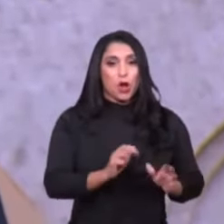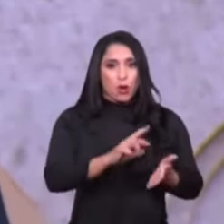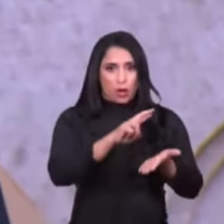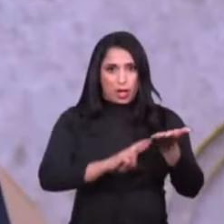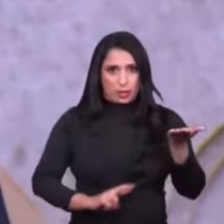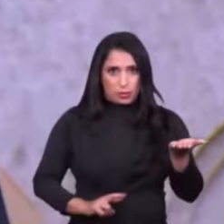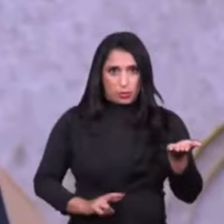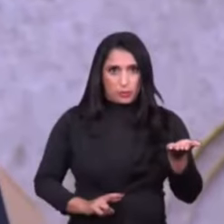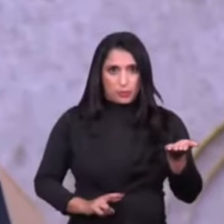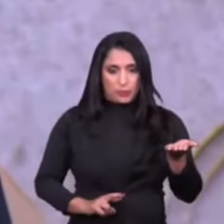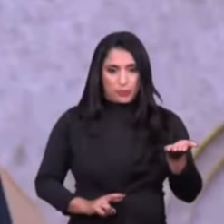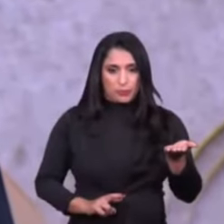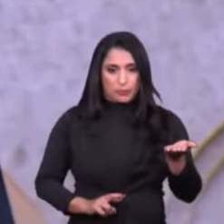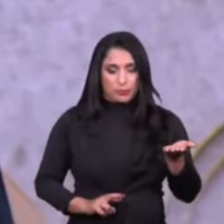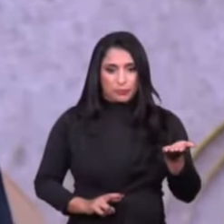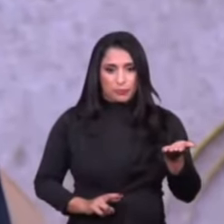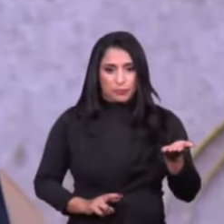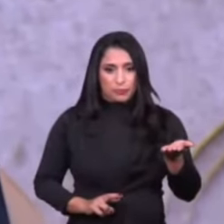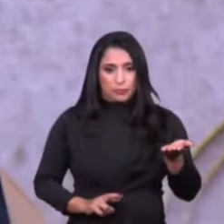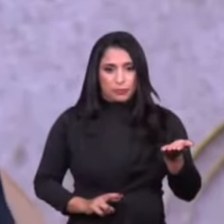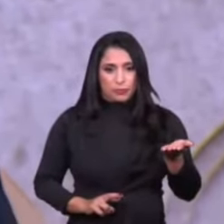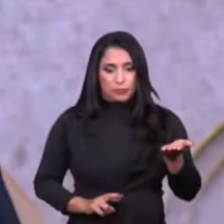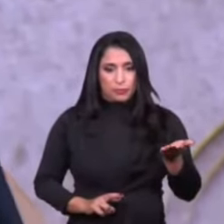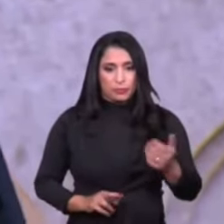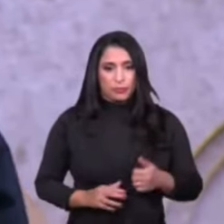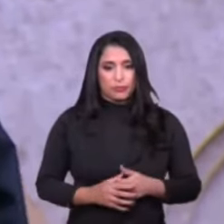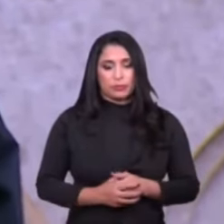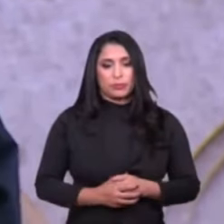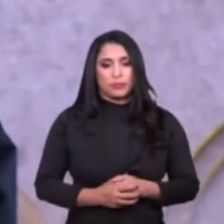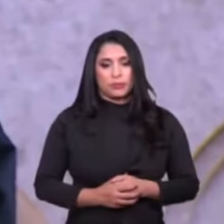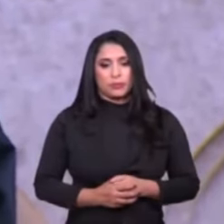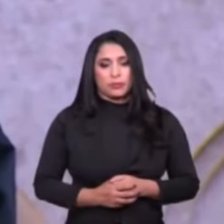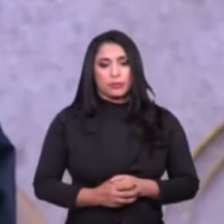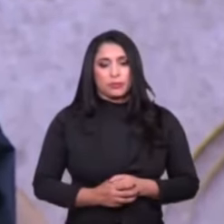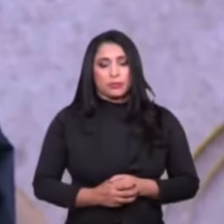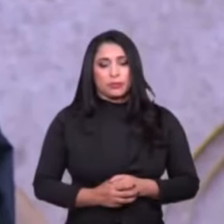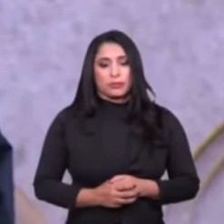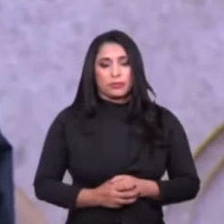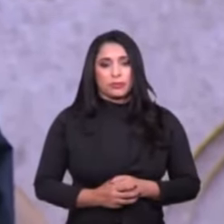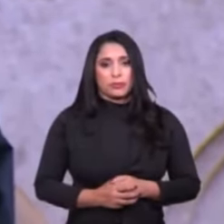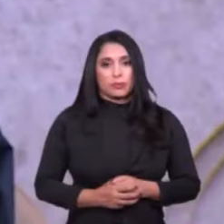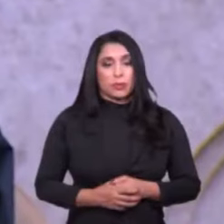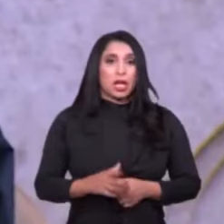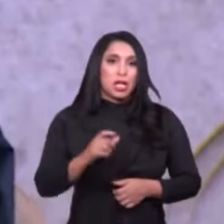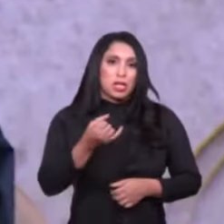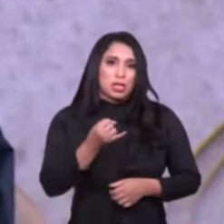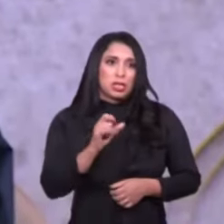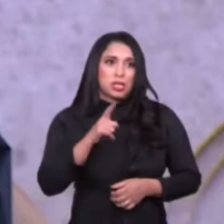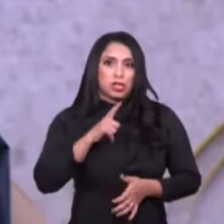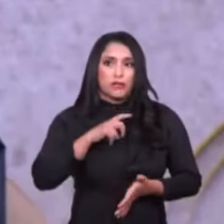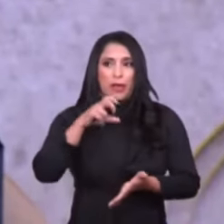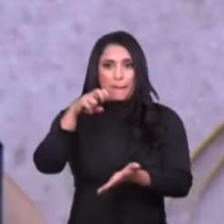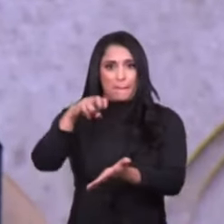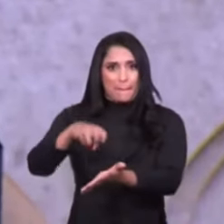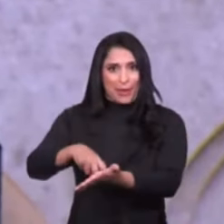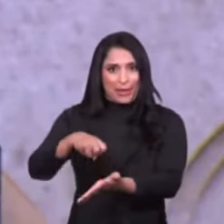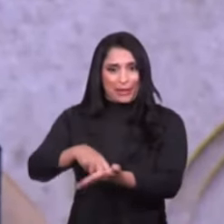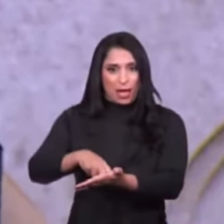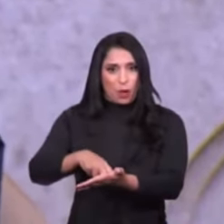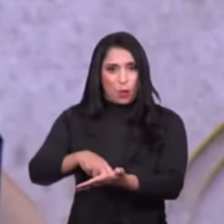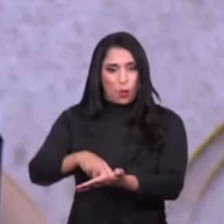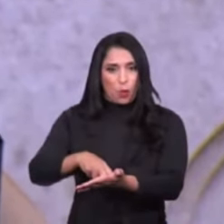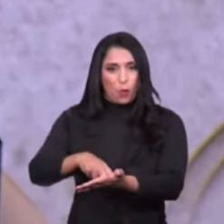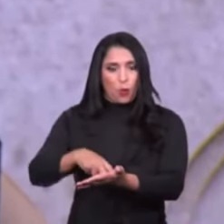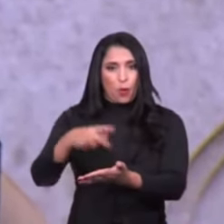relator o faz no sentido de que, se se mantiver o caráter penal, a